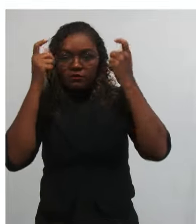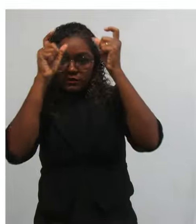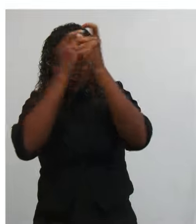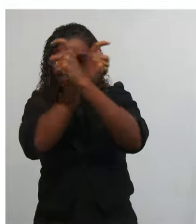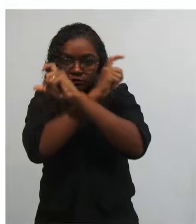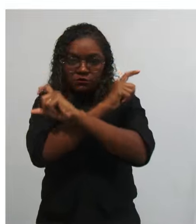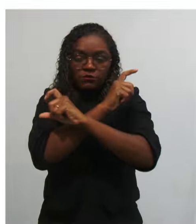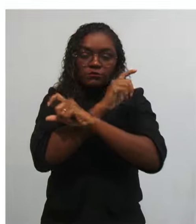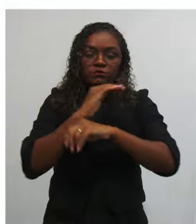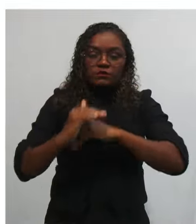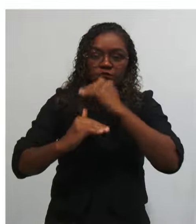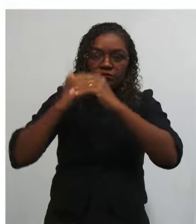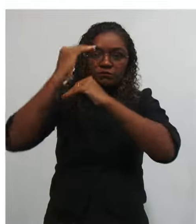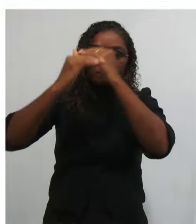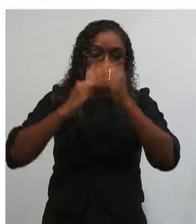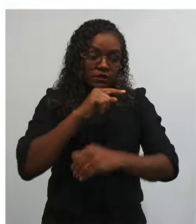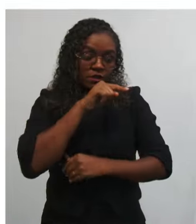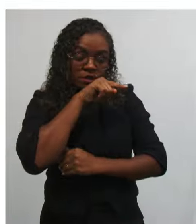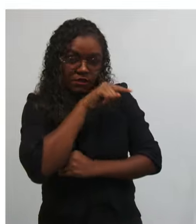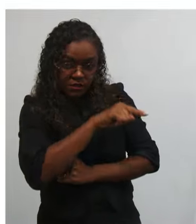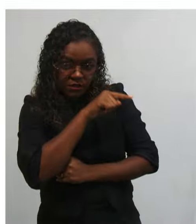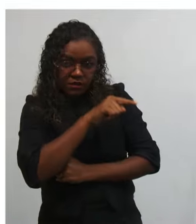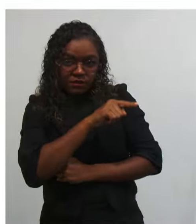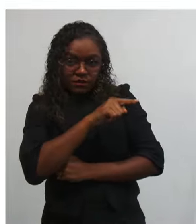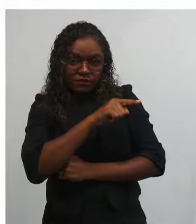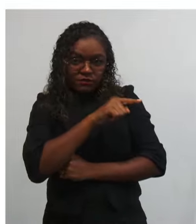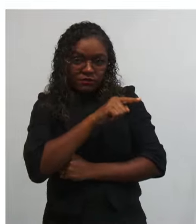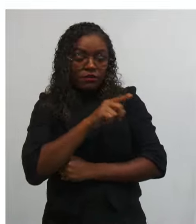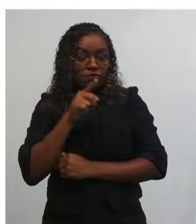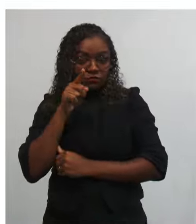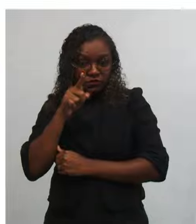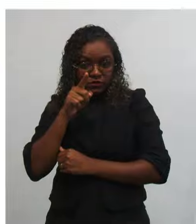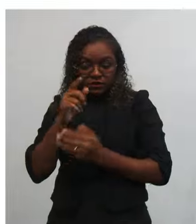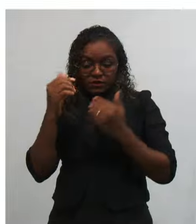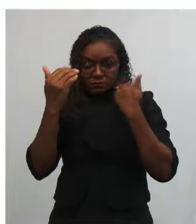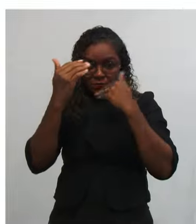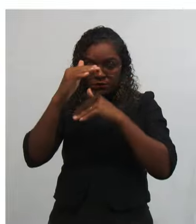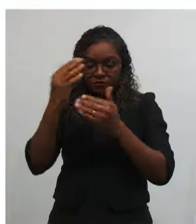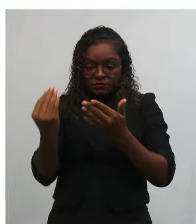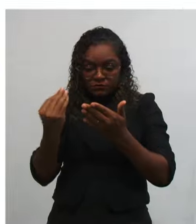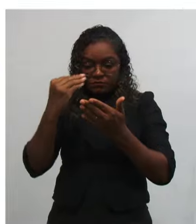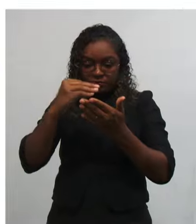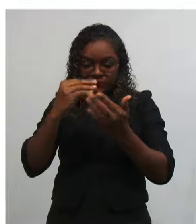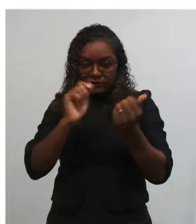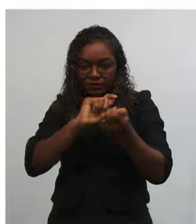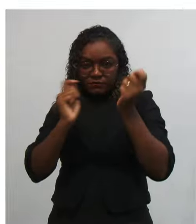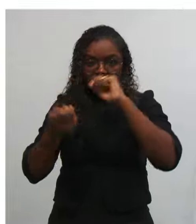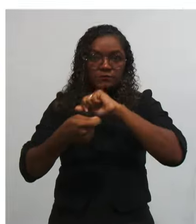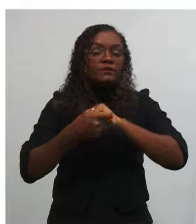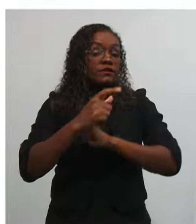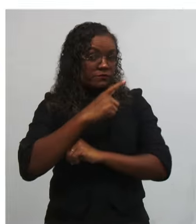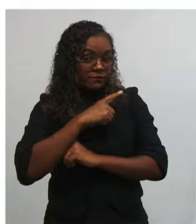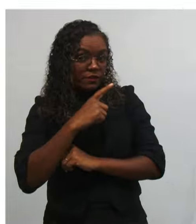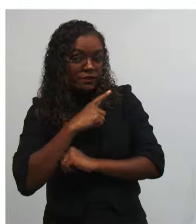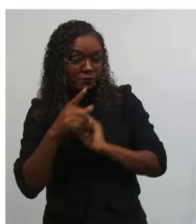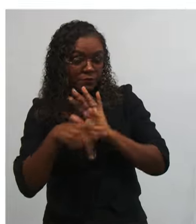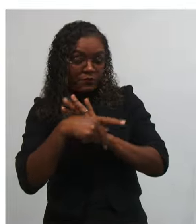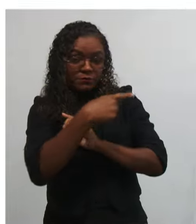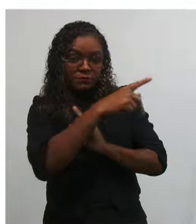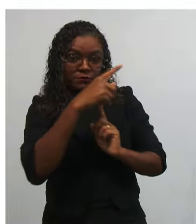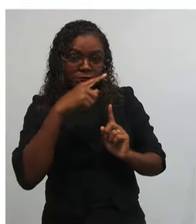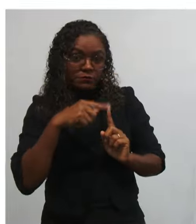desenvolvimento ele está sendo considerado a minha avaliação está sendo adaptada às necessidades